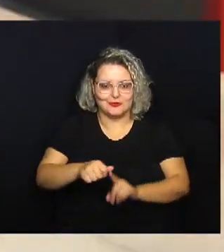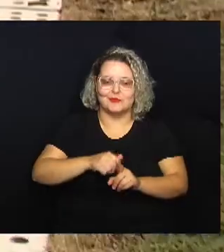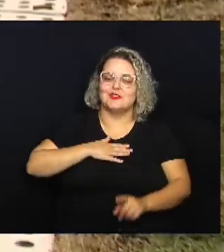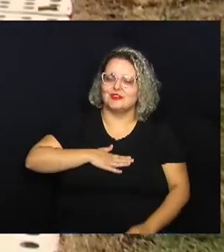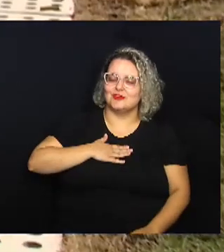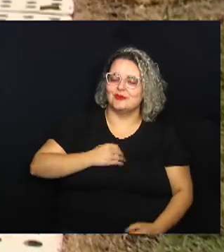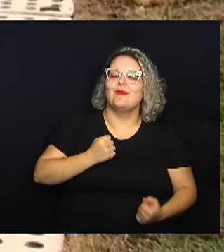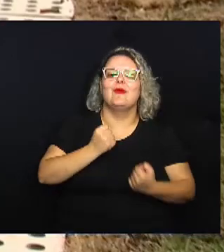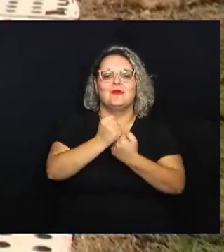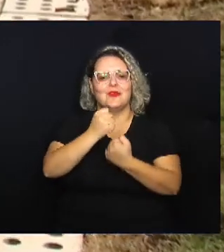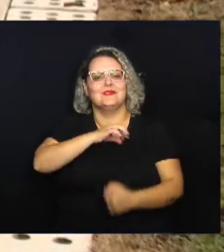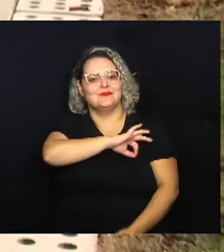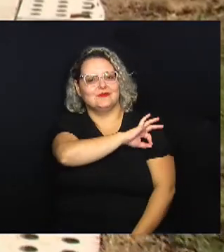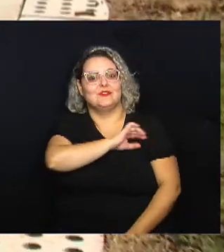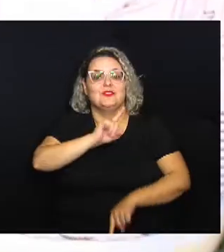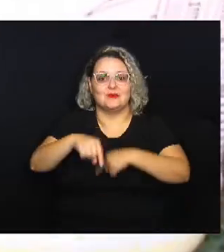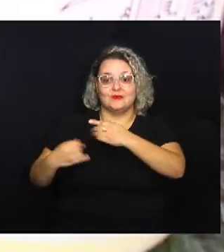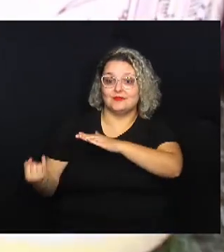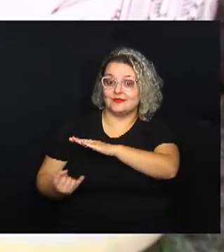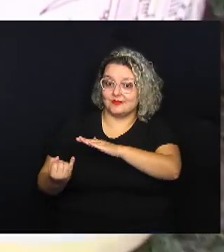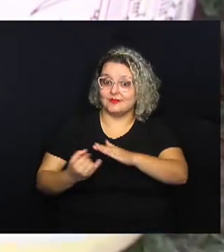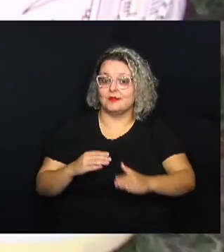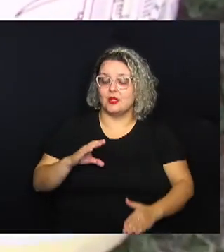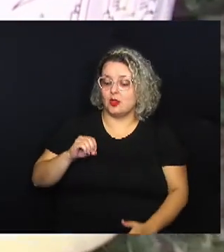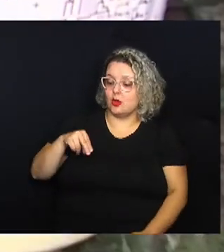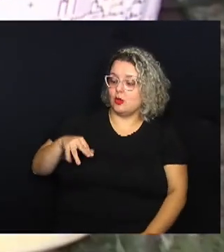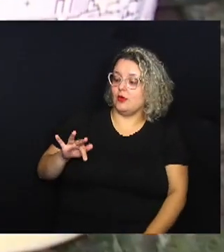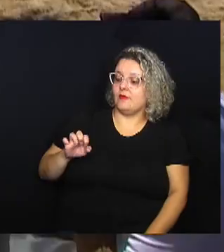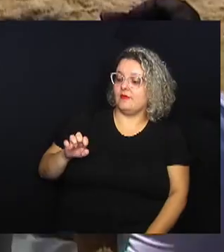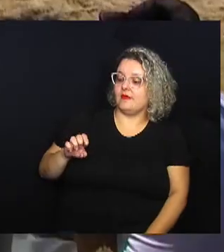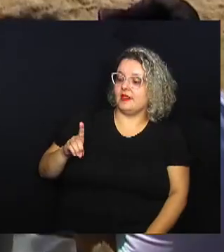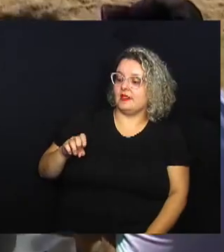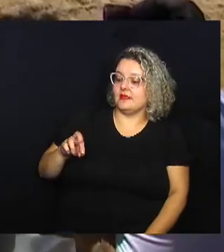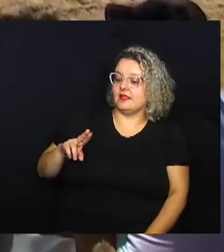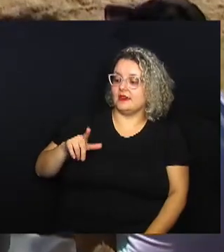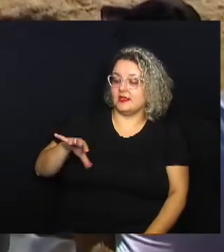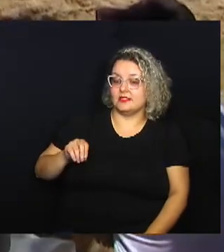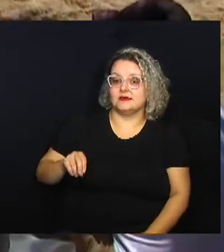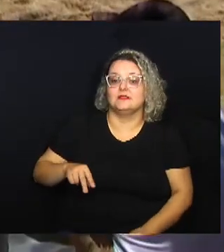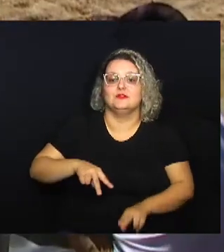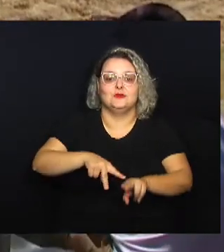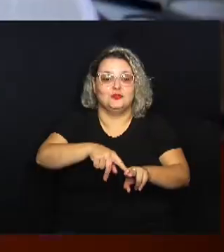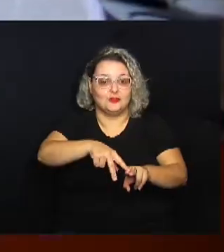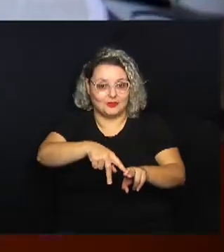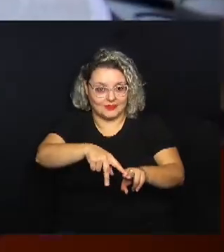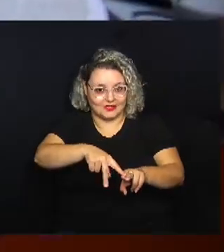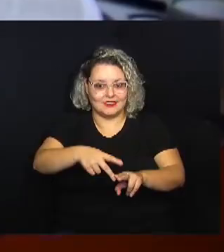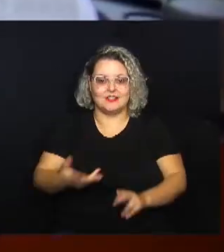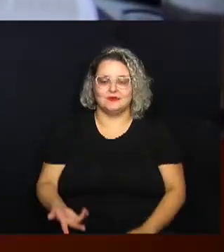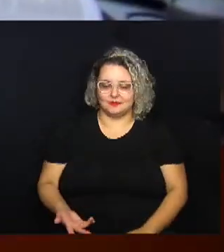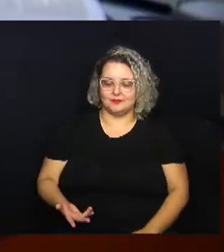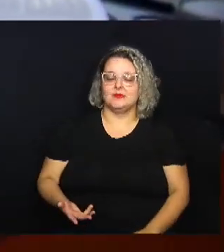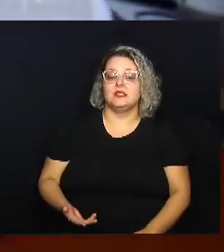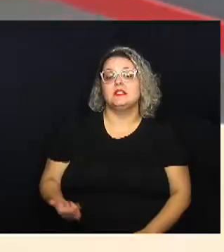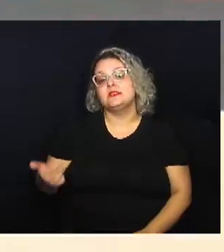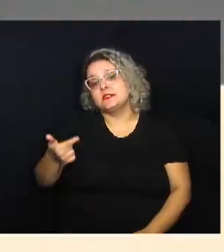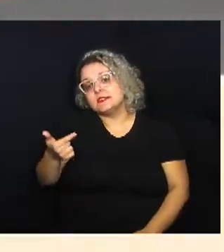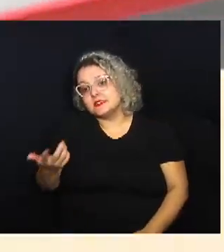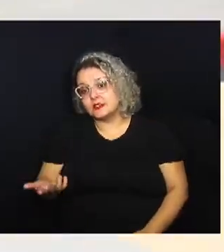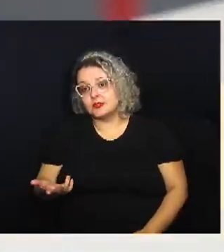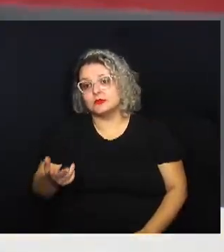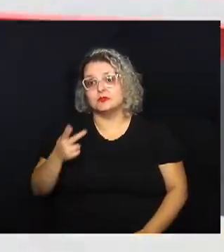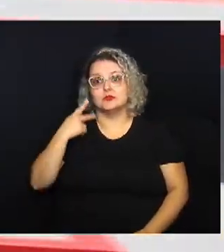e outras entidades como a Confederação Brasileira de skate o objetivo do evento segundo Vereador é